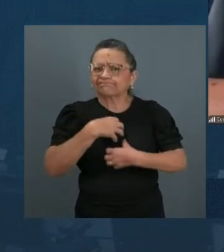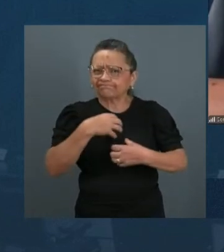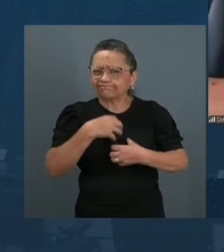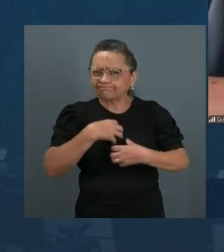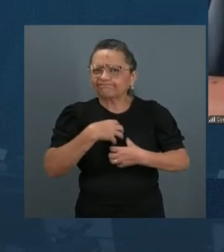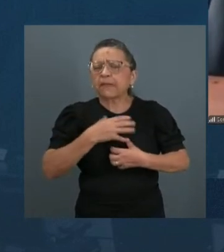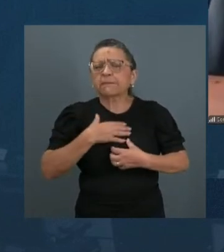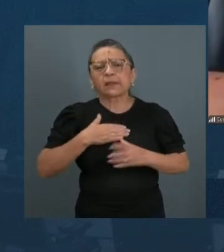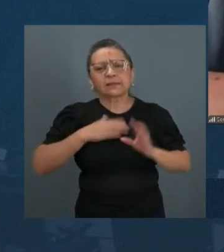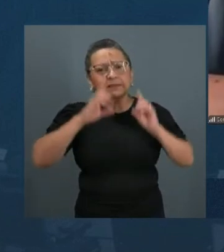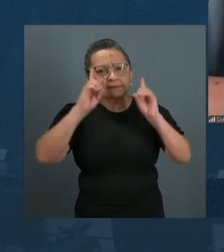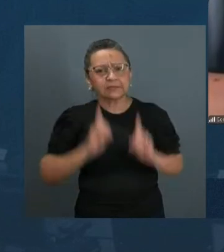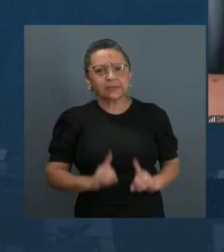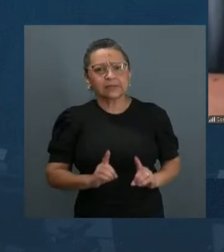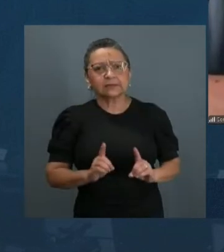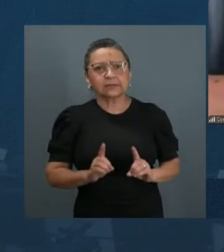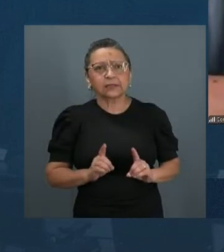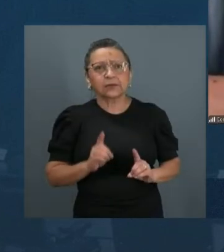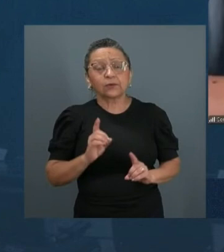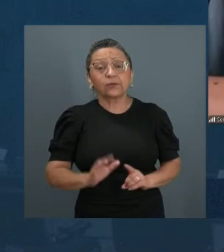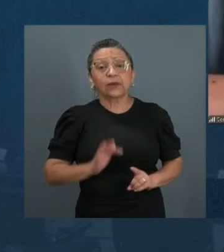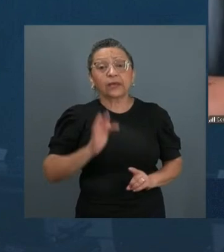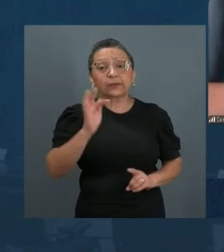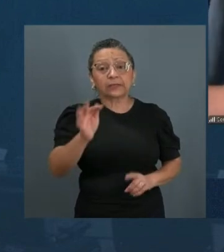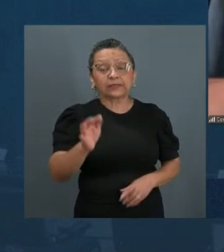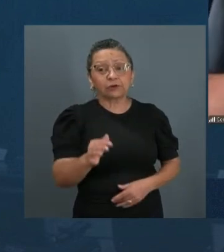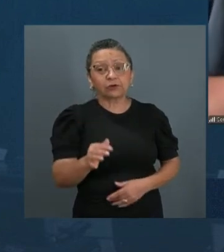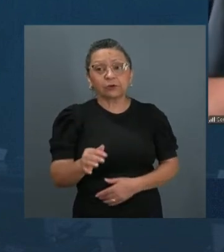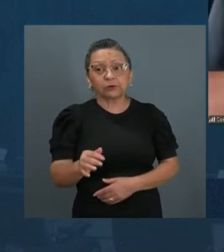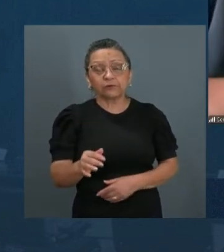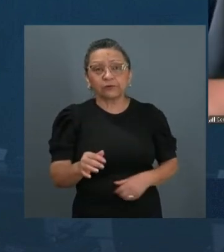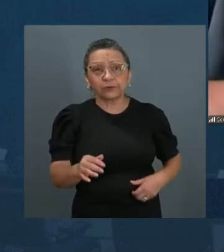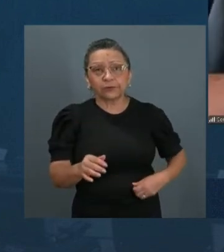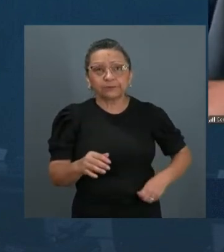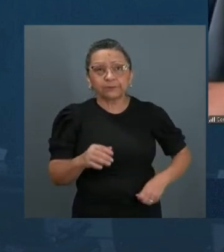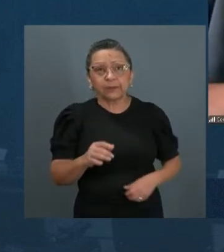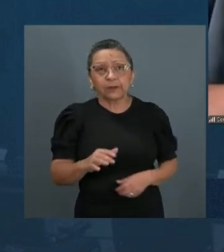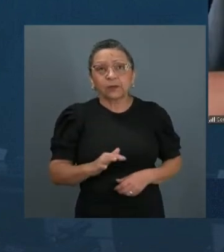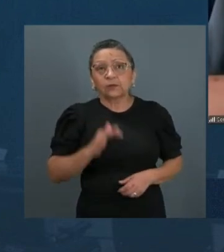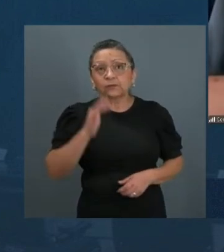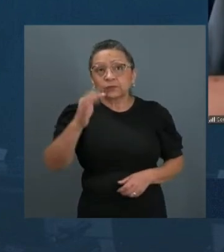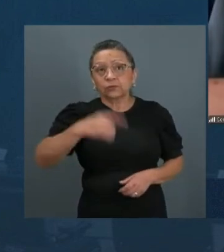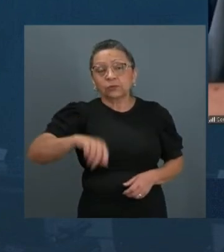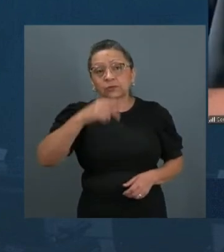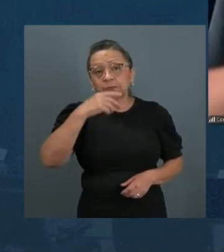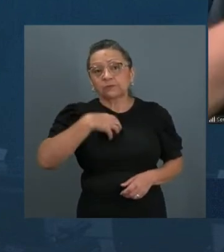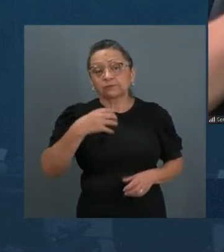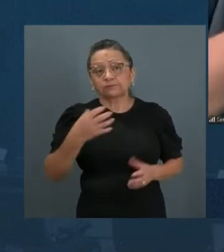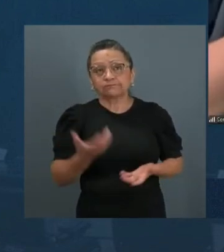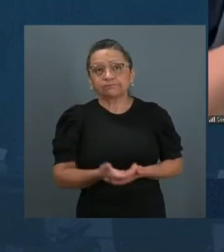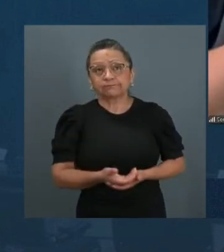deficiência, no futuro próximo nós vamos ser presidentes.